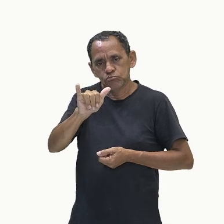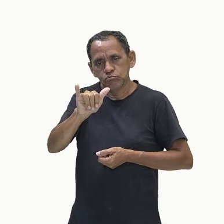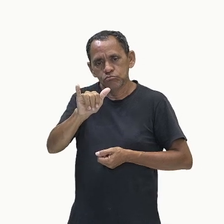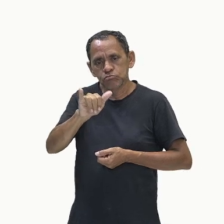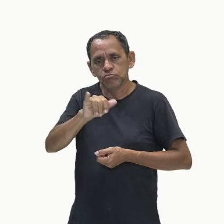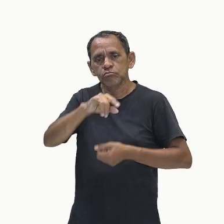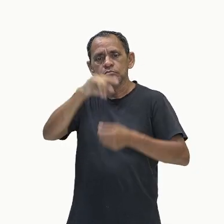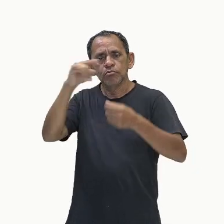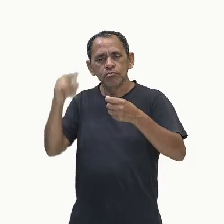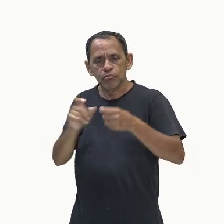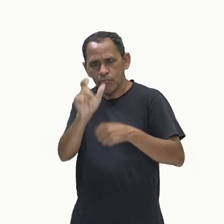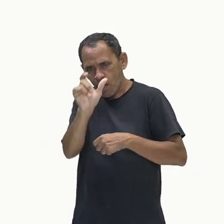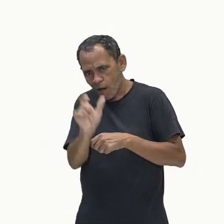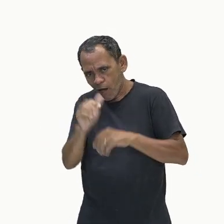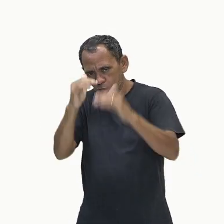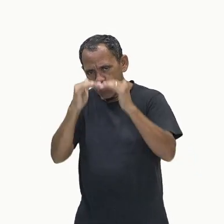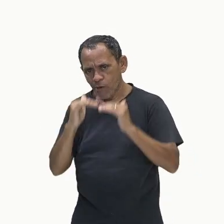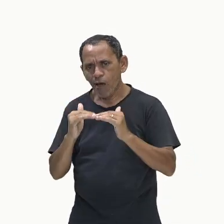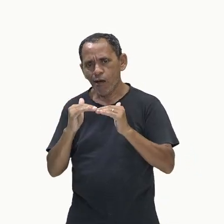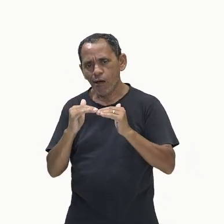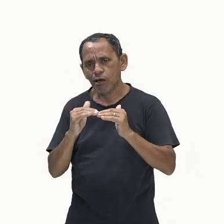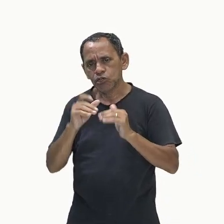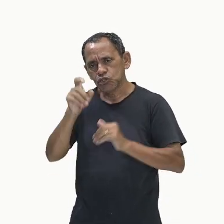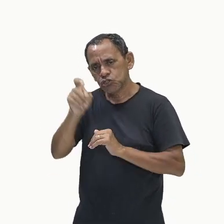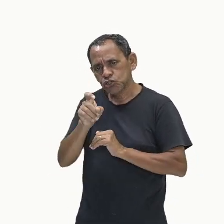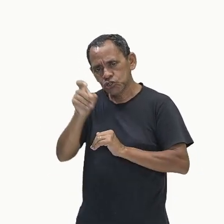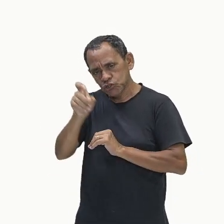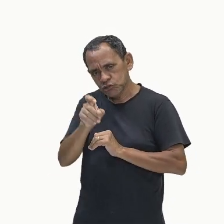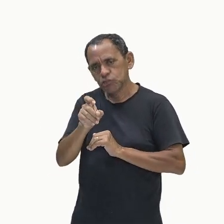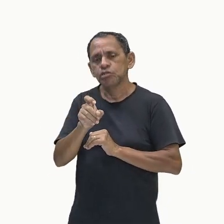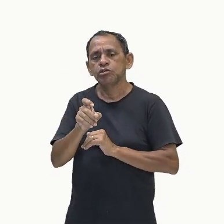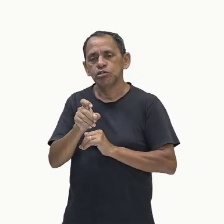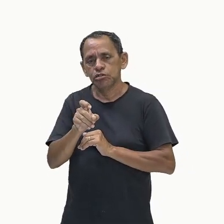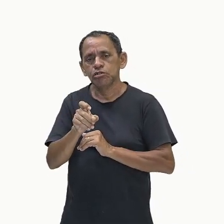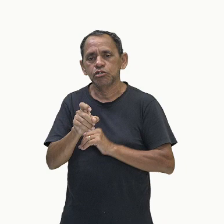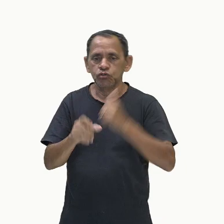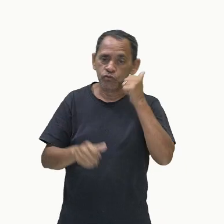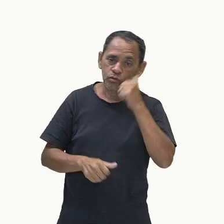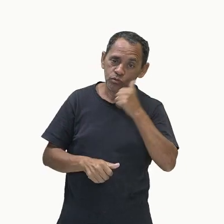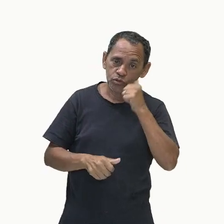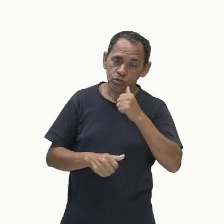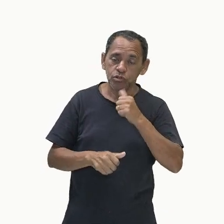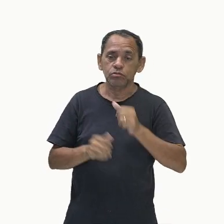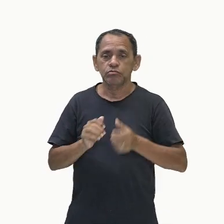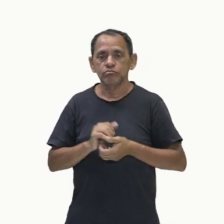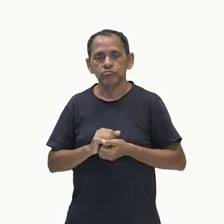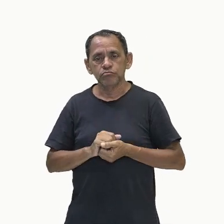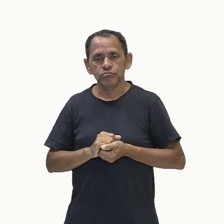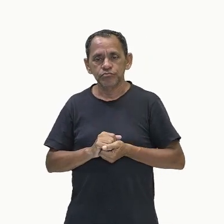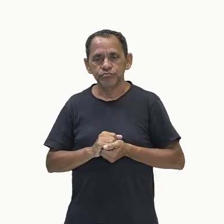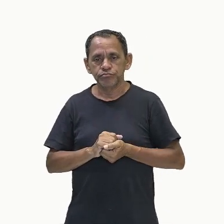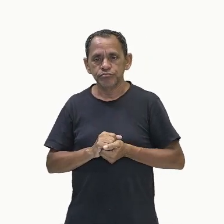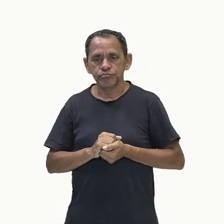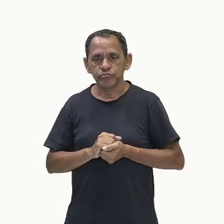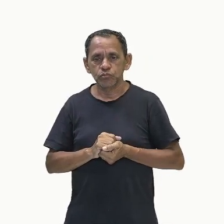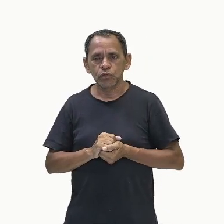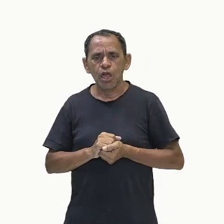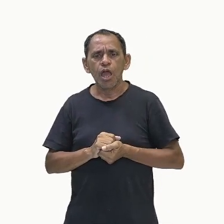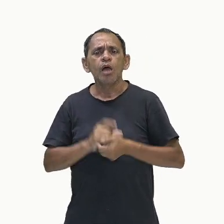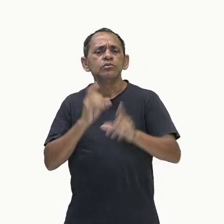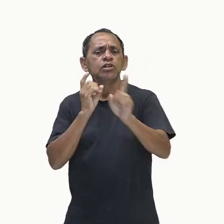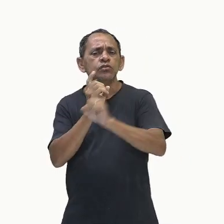embaixo, X e X está indicando que o indivíduo é do sexo feminino. Aqui nós vamos também identificar, vou